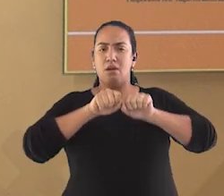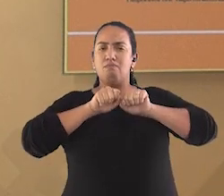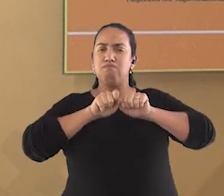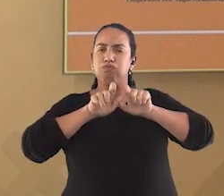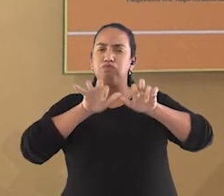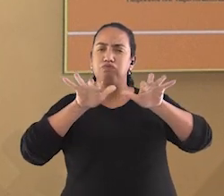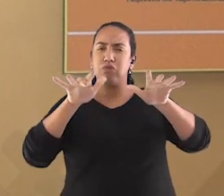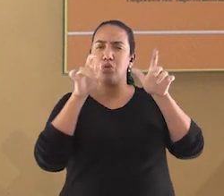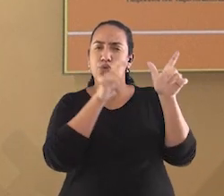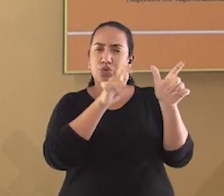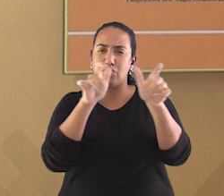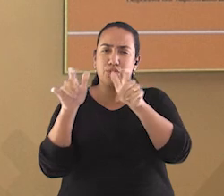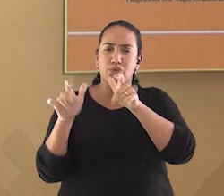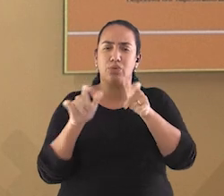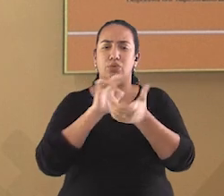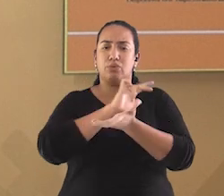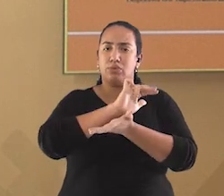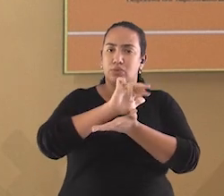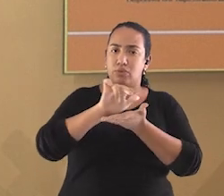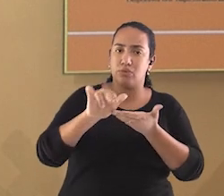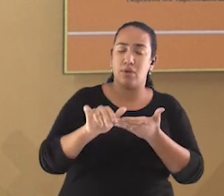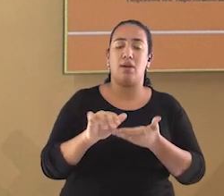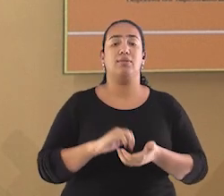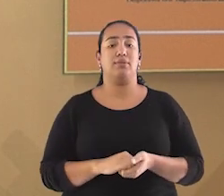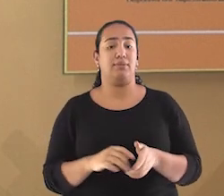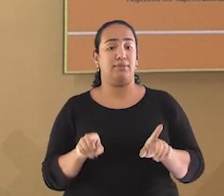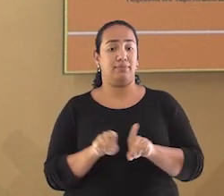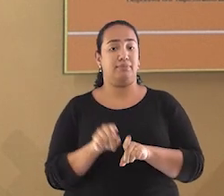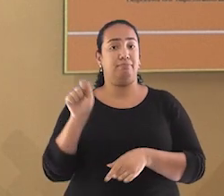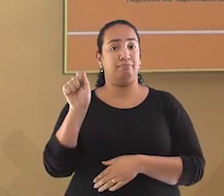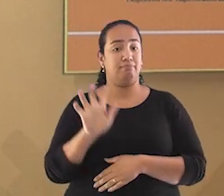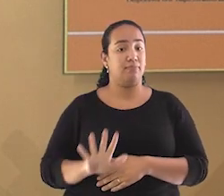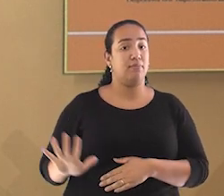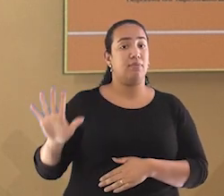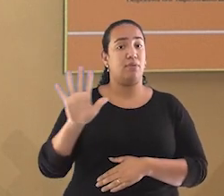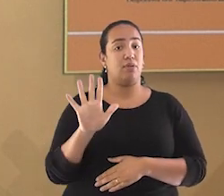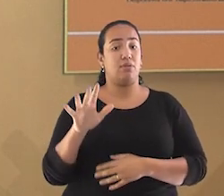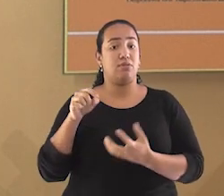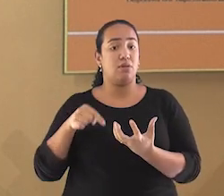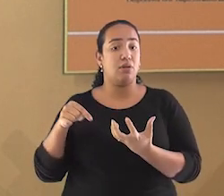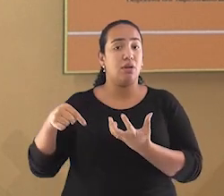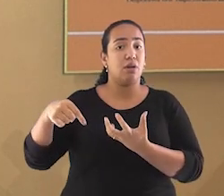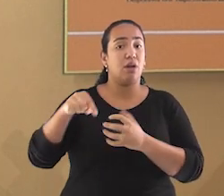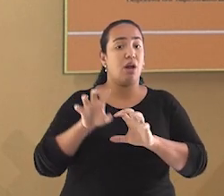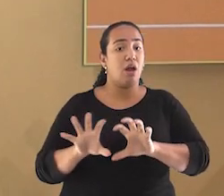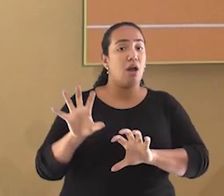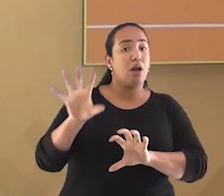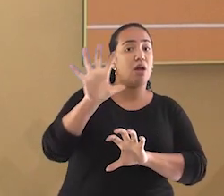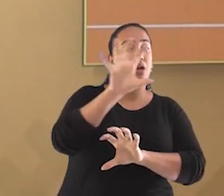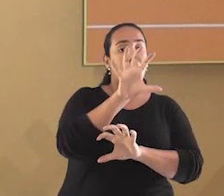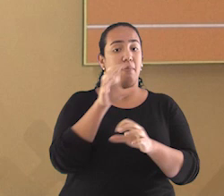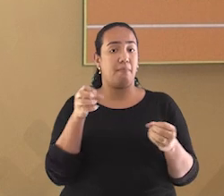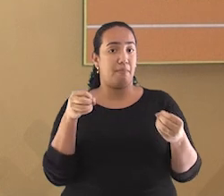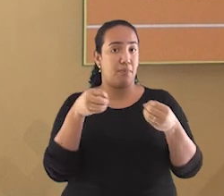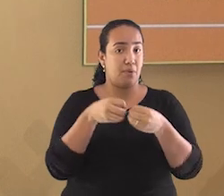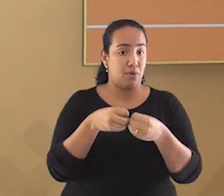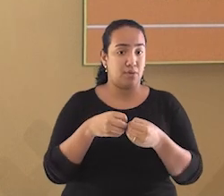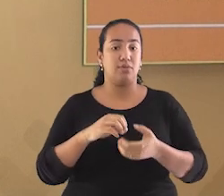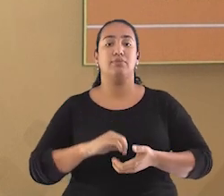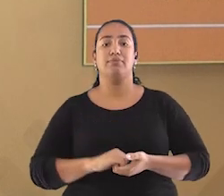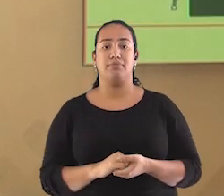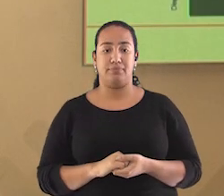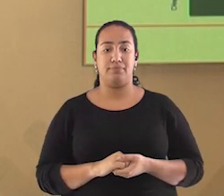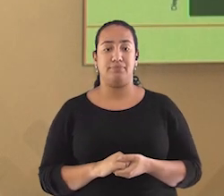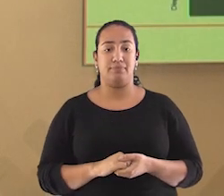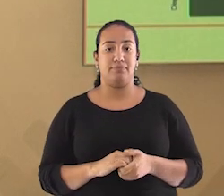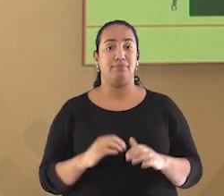do Mediterrâneo, além das Cíclades, pela Ásia Menor e por regiões costeiras no Mar Negro. A história